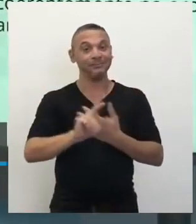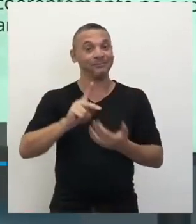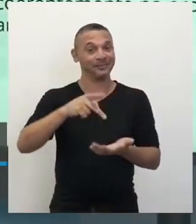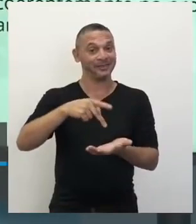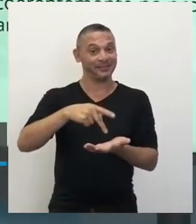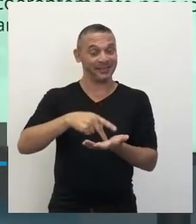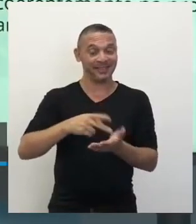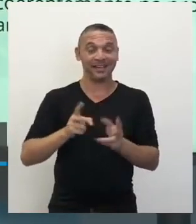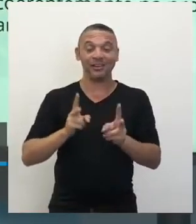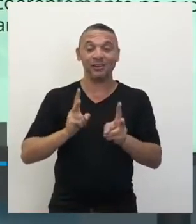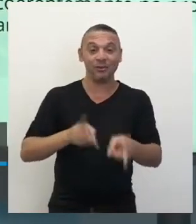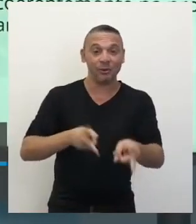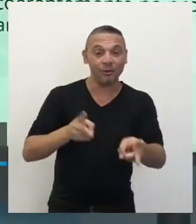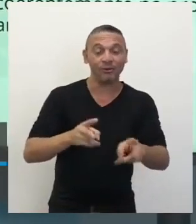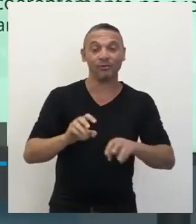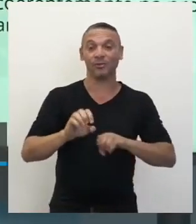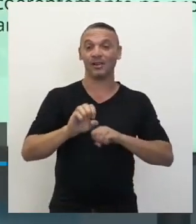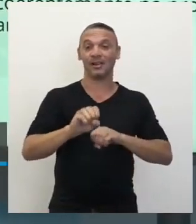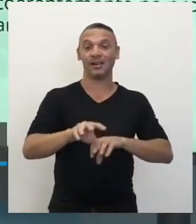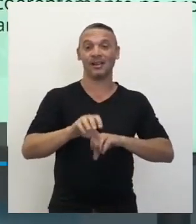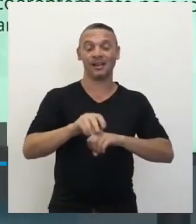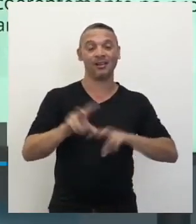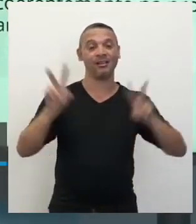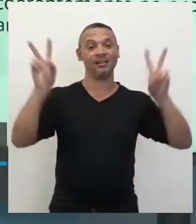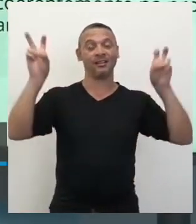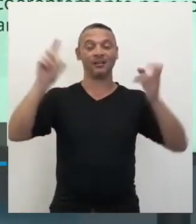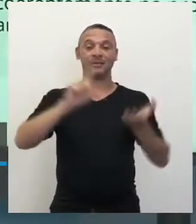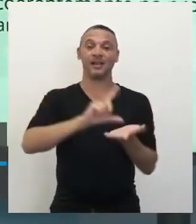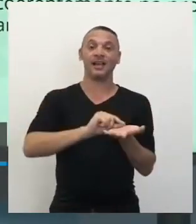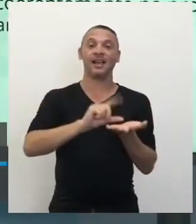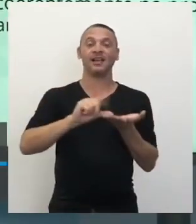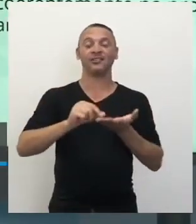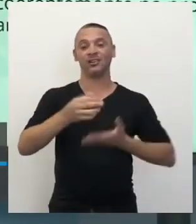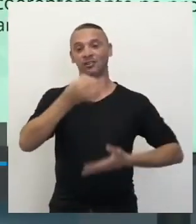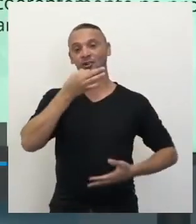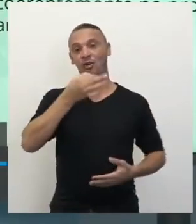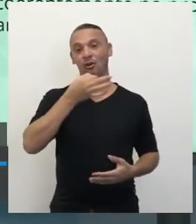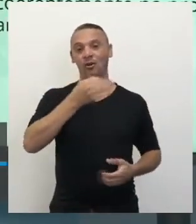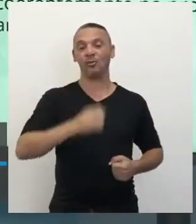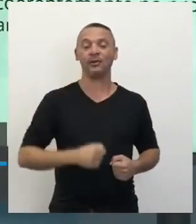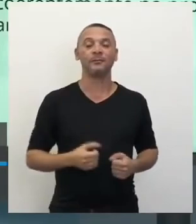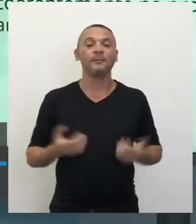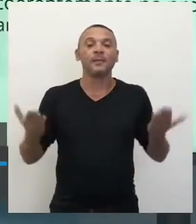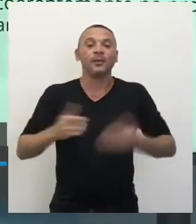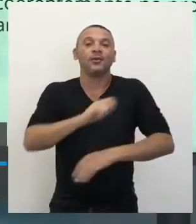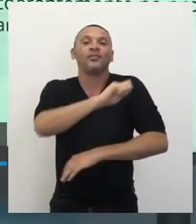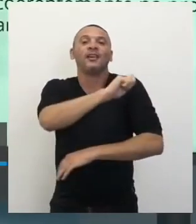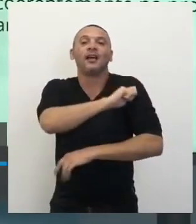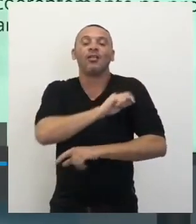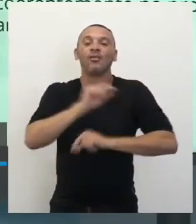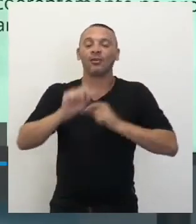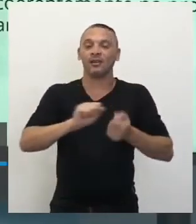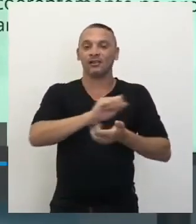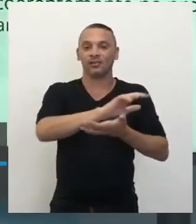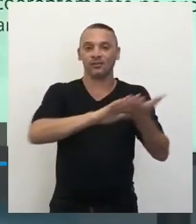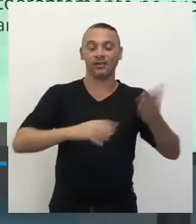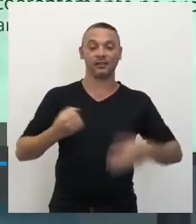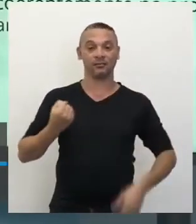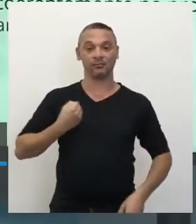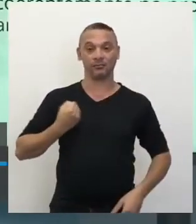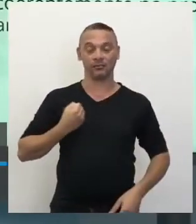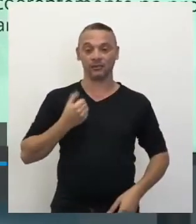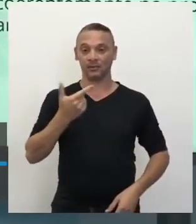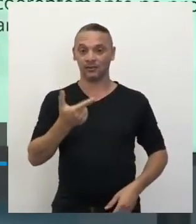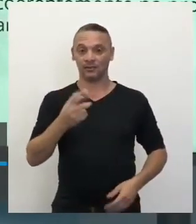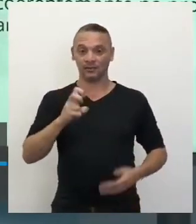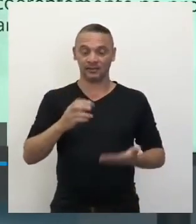então vamos dar continuidade aí à questão do artigo de opinião e hoje os alunos estarão realizando as atividades da página